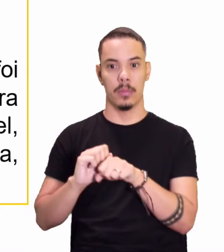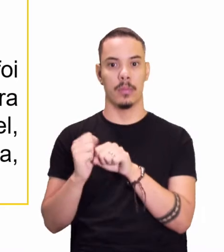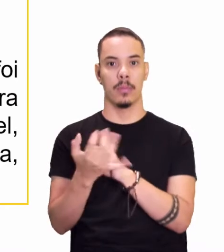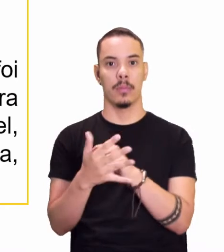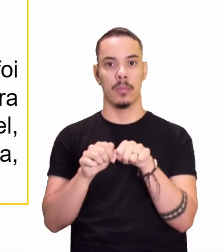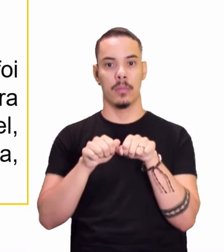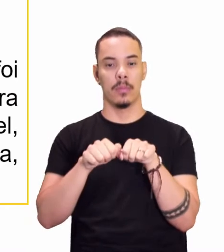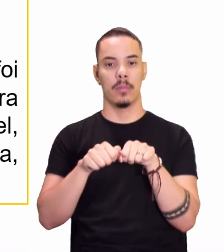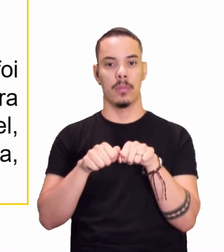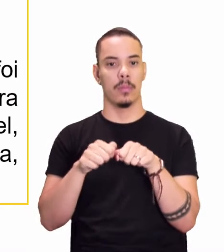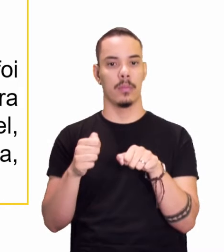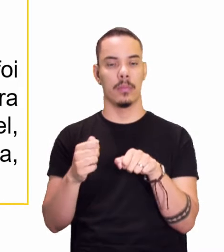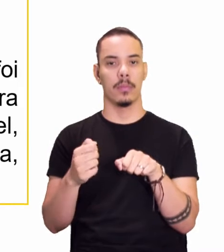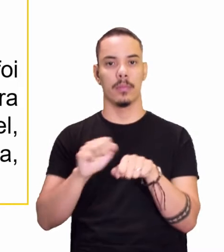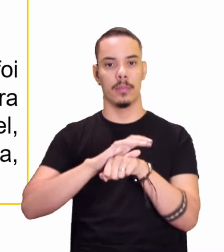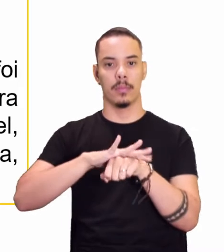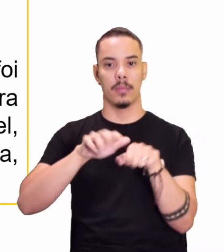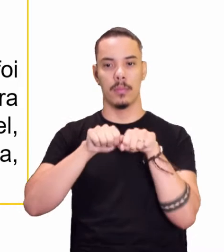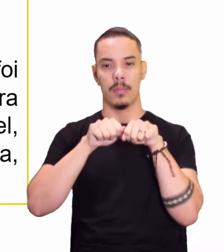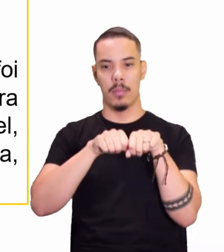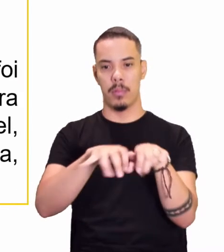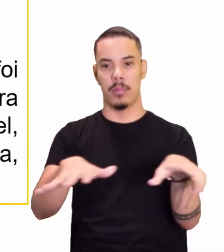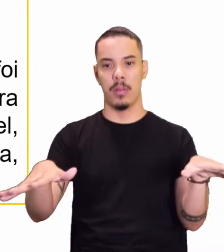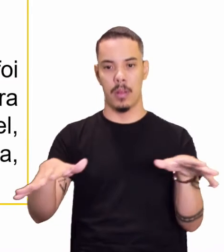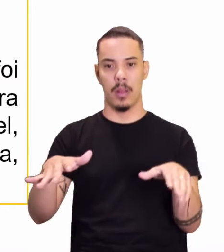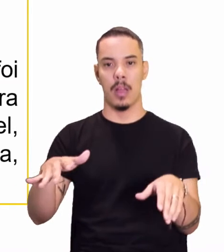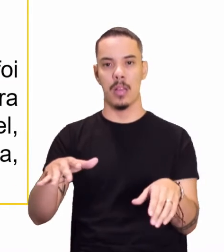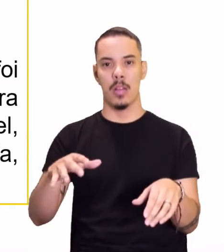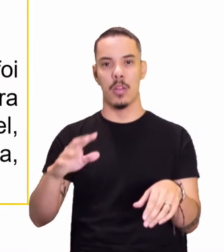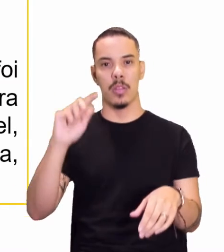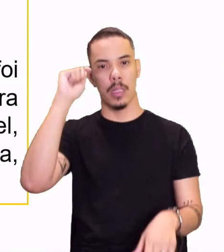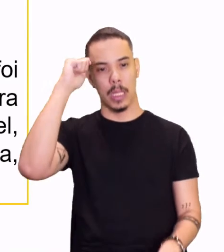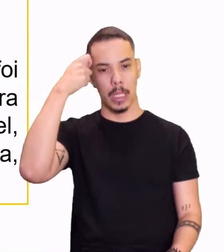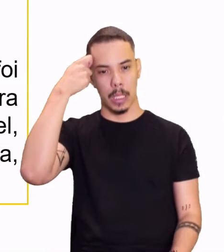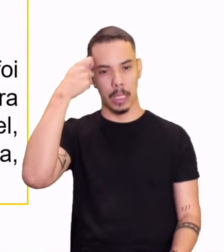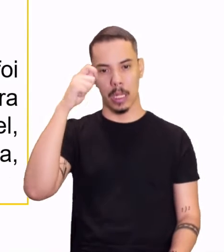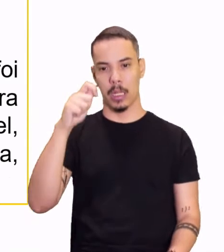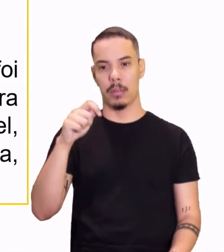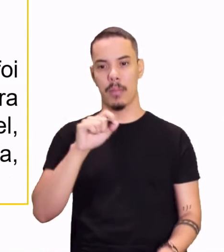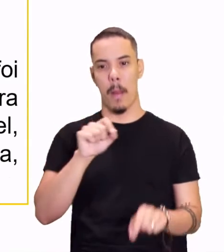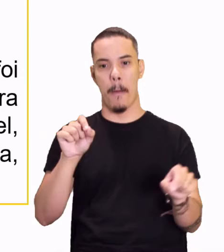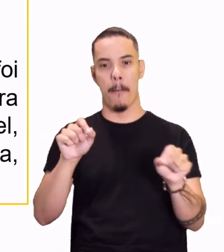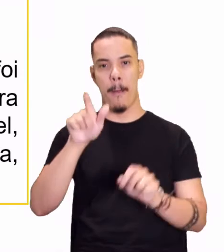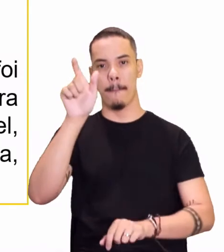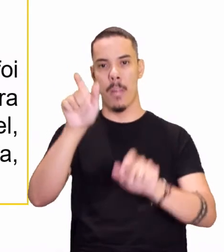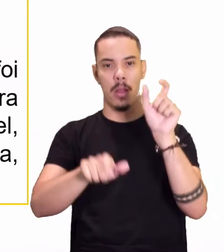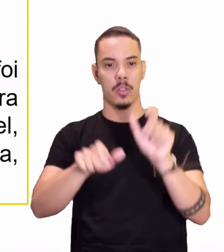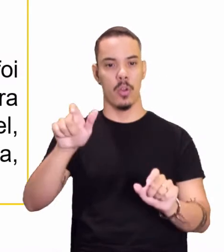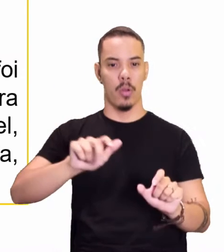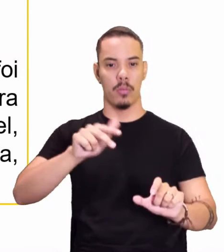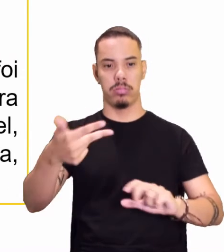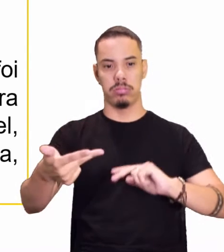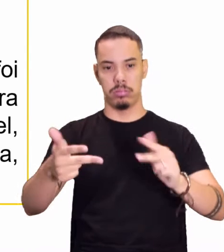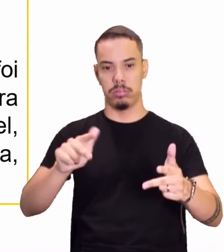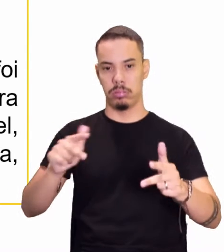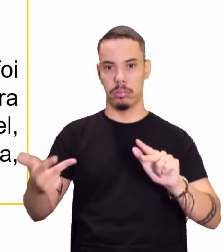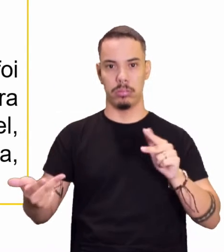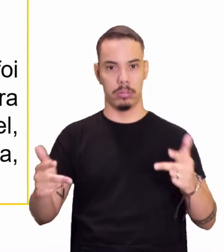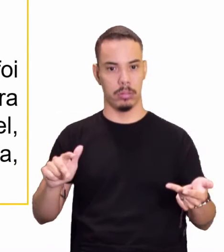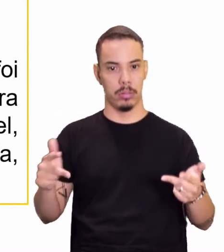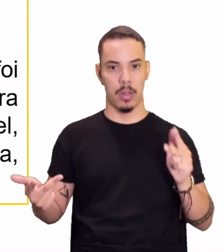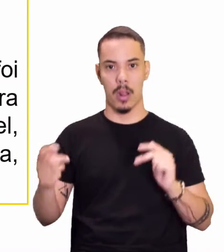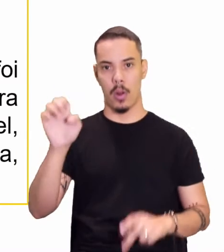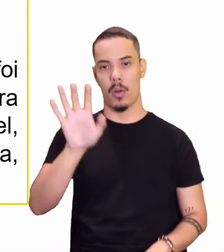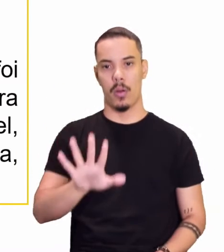peste bubônica, conhecida como peste negra, por exemplo, dizimou 1/3 da população da